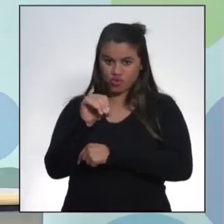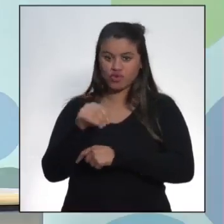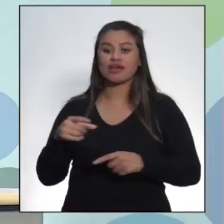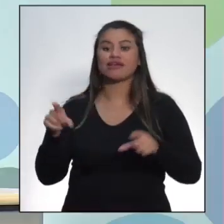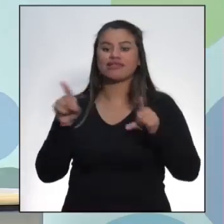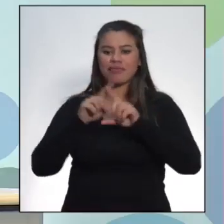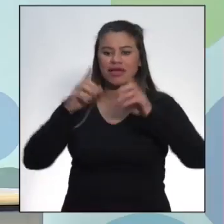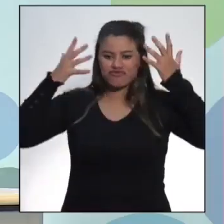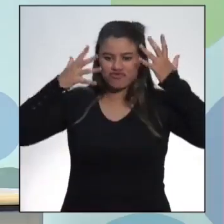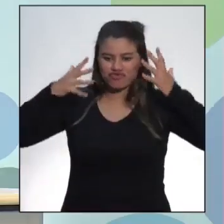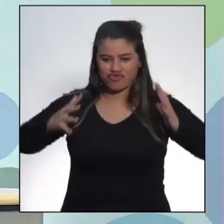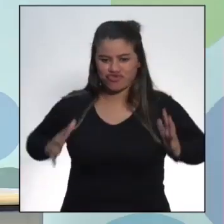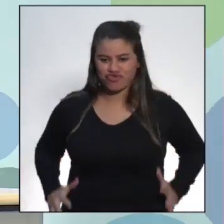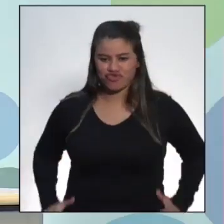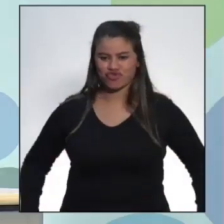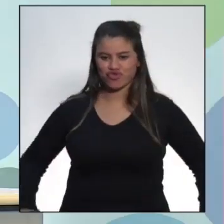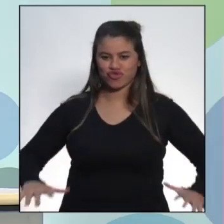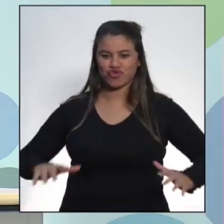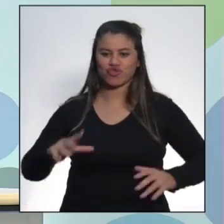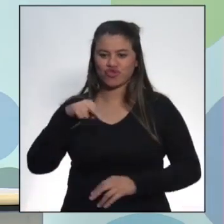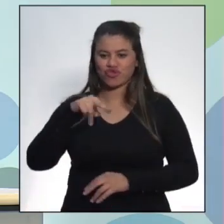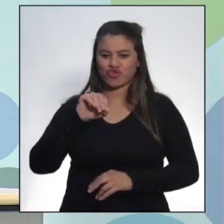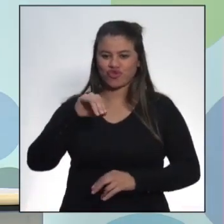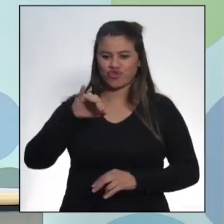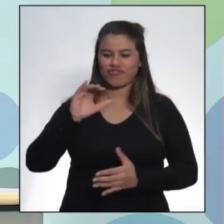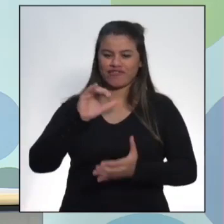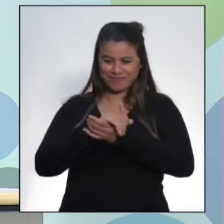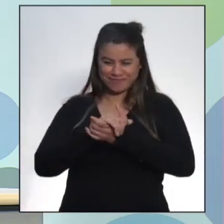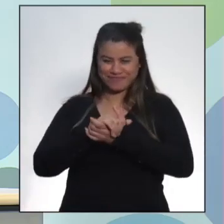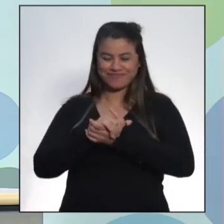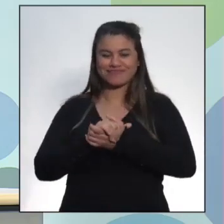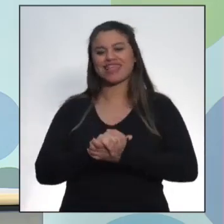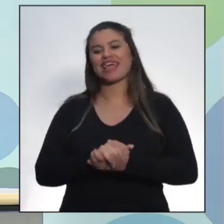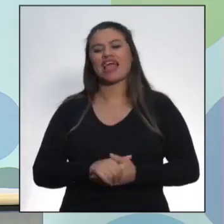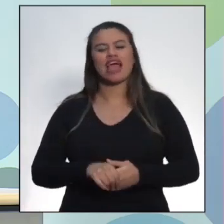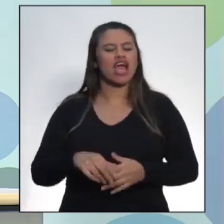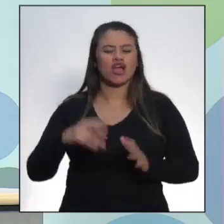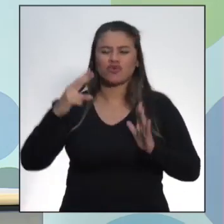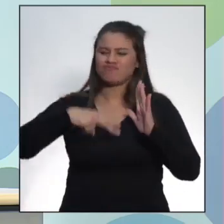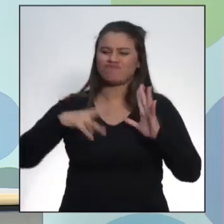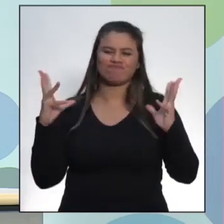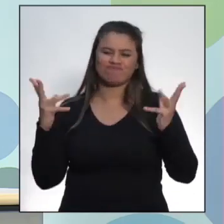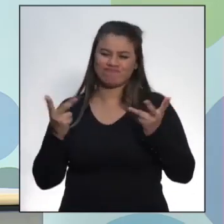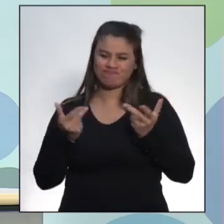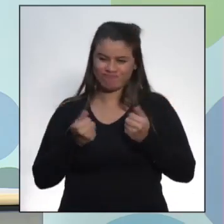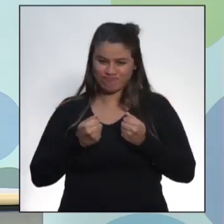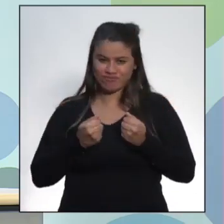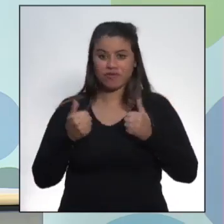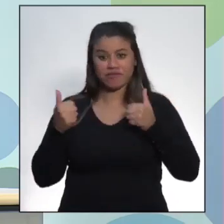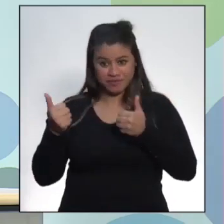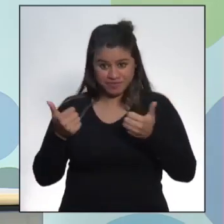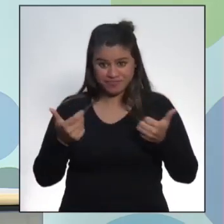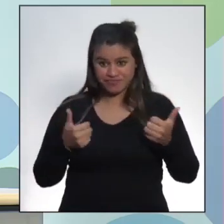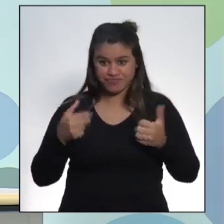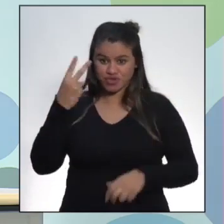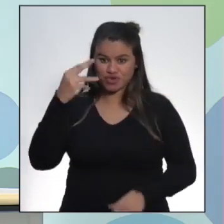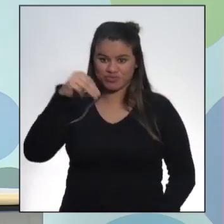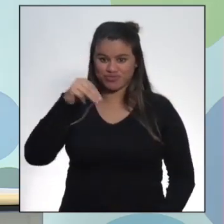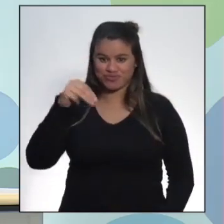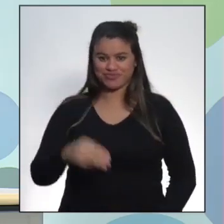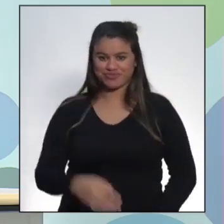de Noiva, Nelson Rodrigues. Assistam, leiam, né? Espetacular, né? Mas vamos lá, 2